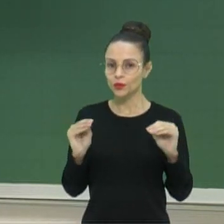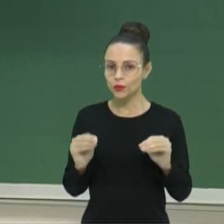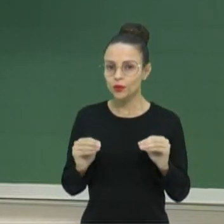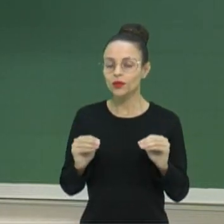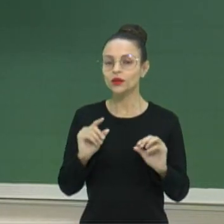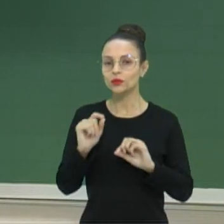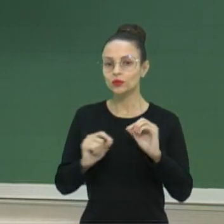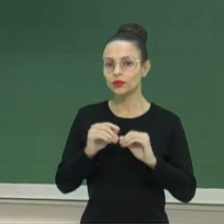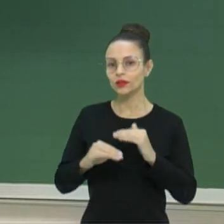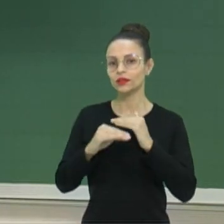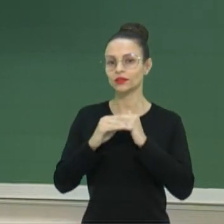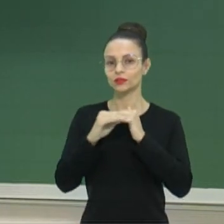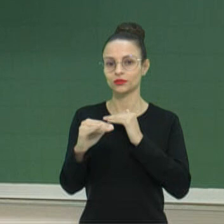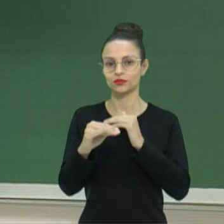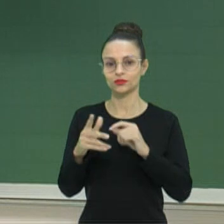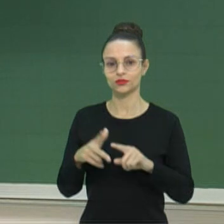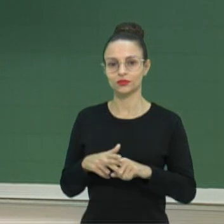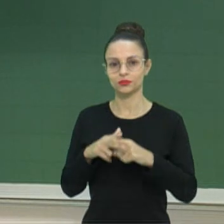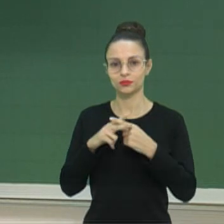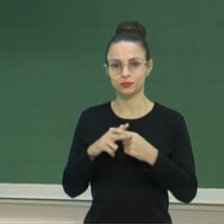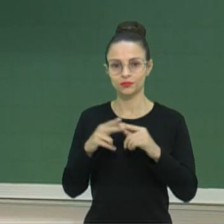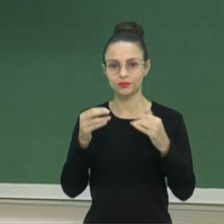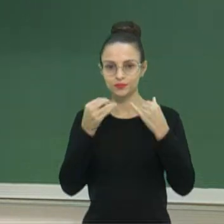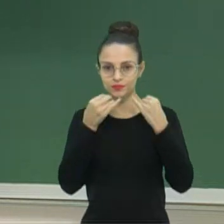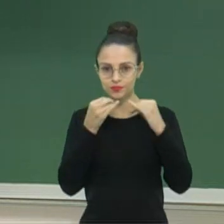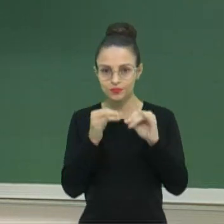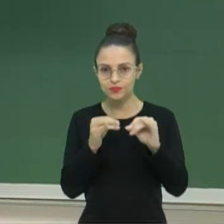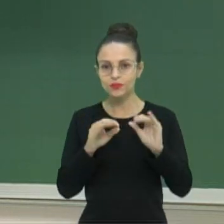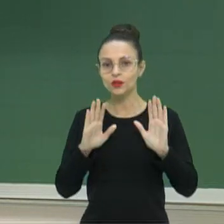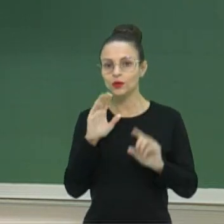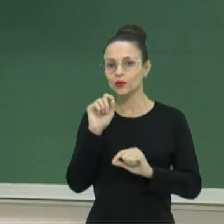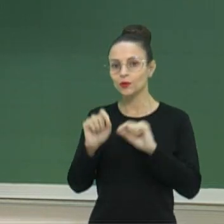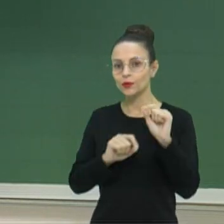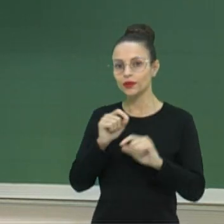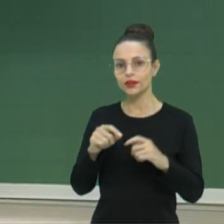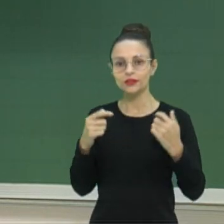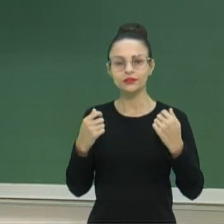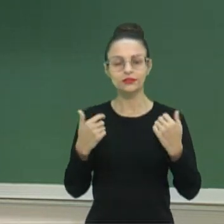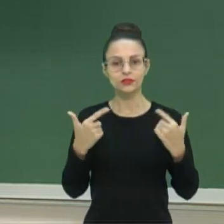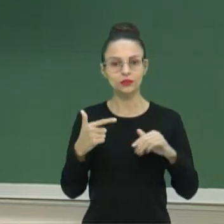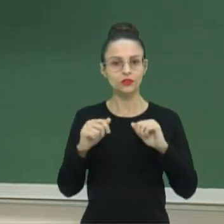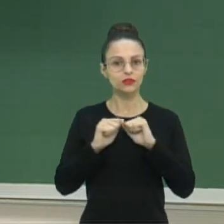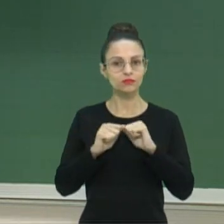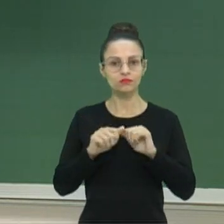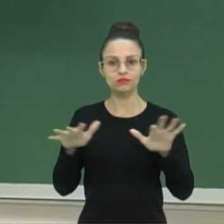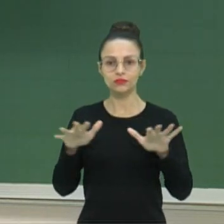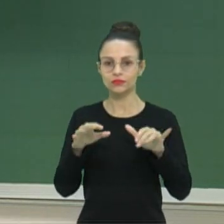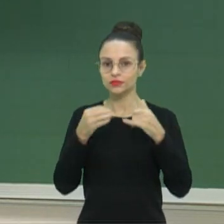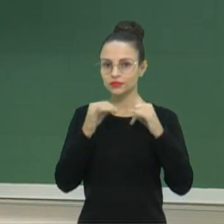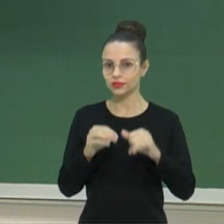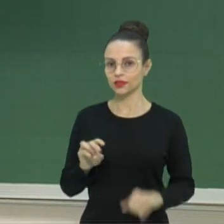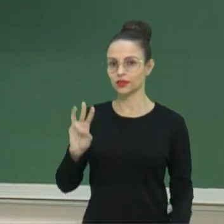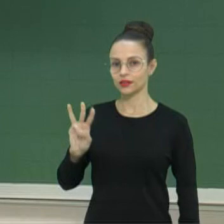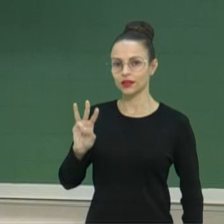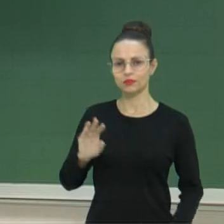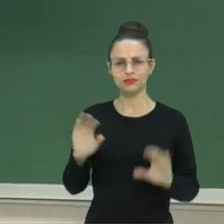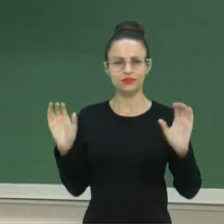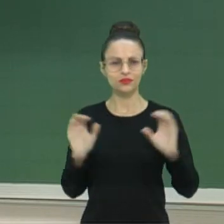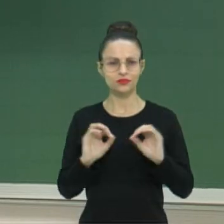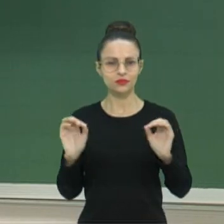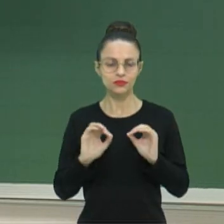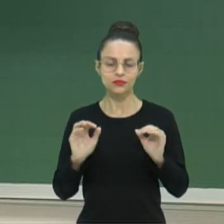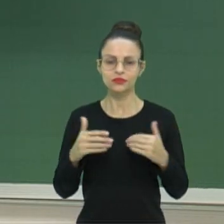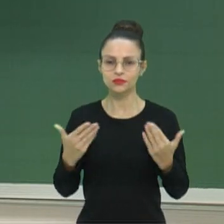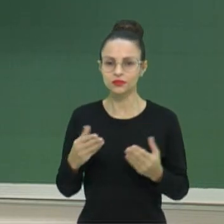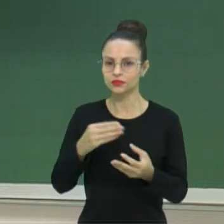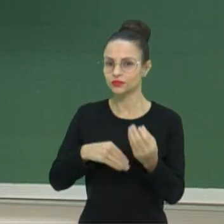a conservação da energia mecânica aqui, né? Lembrando que aqui não tem dissipação de energia, não tem trabalho da força muscular, não tem trabalho,